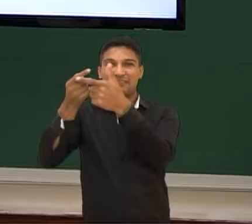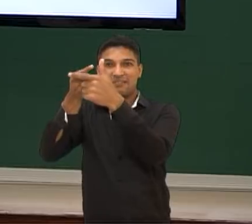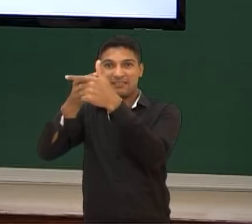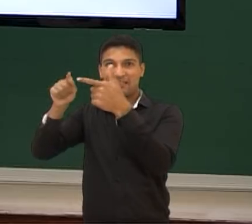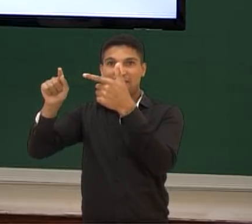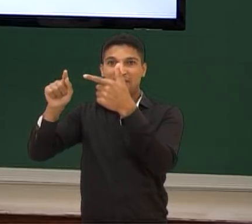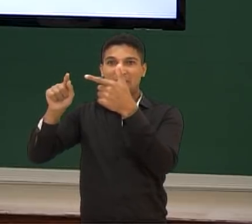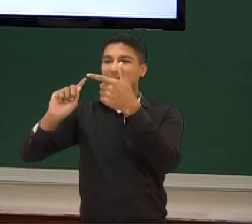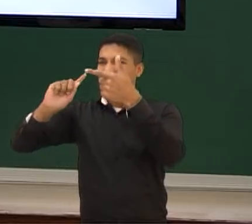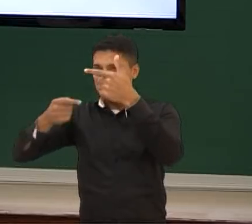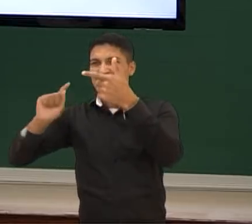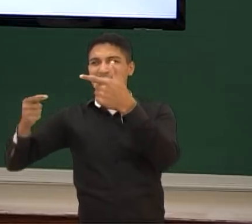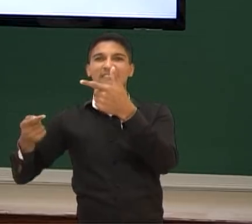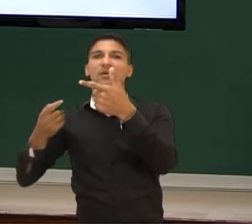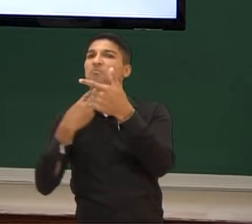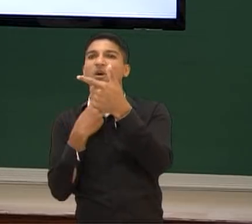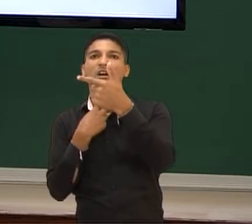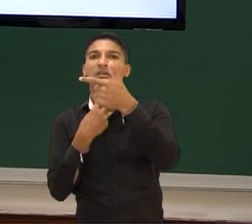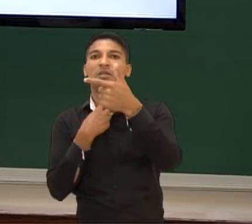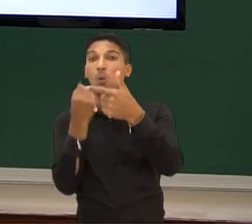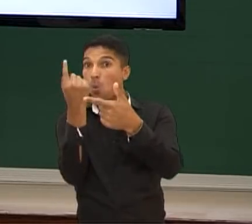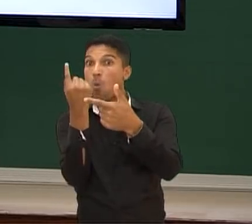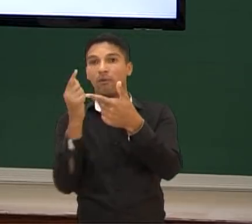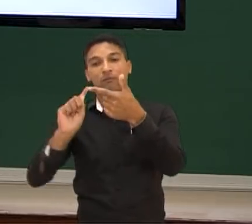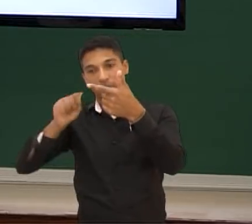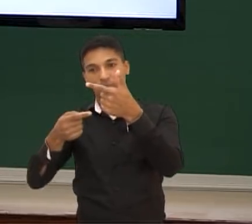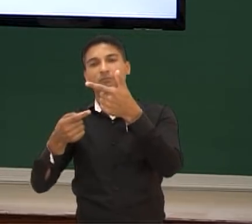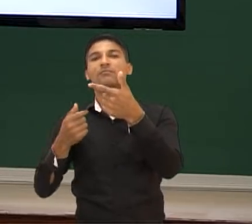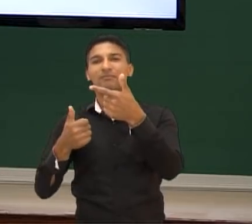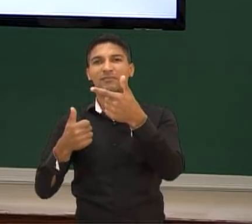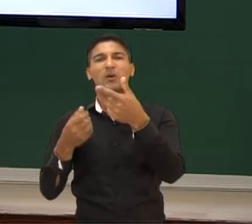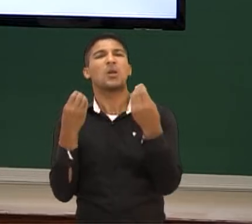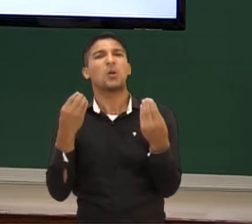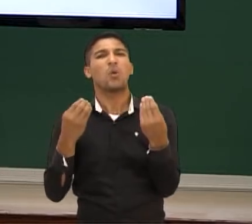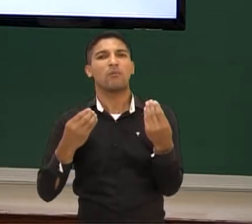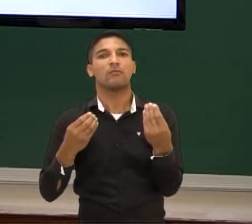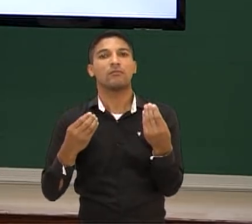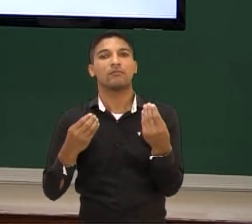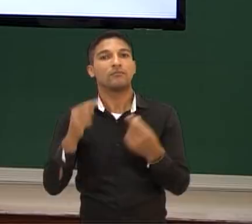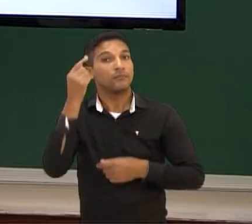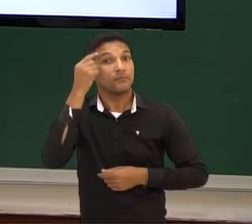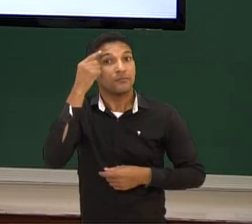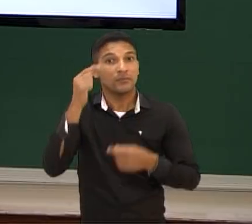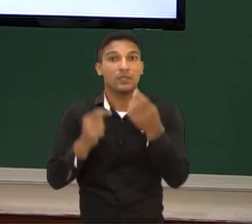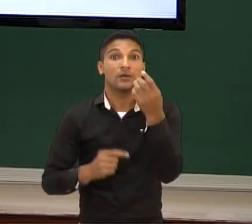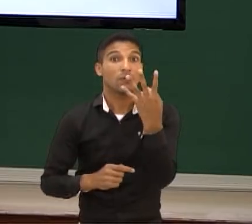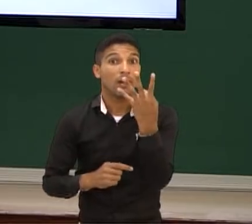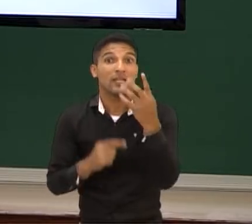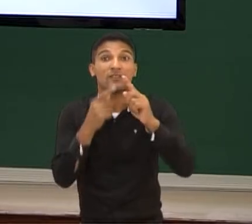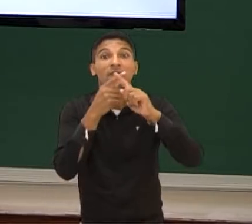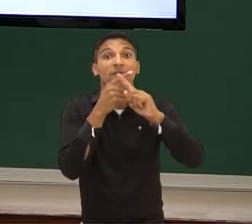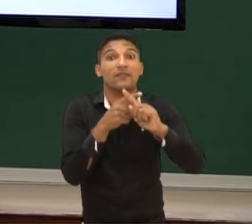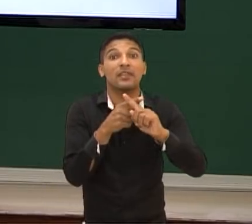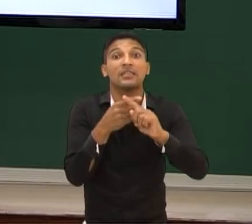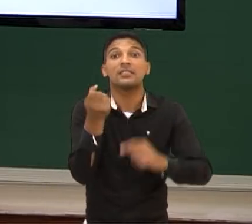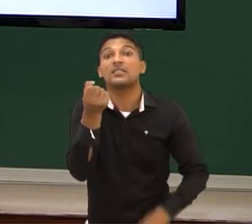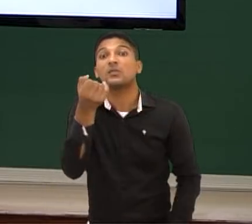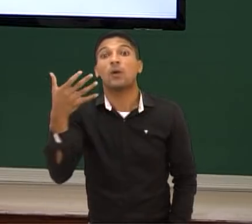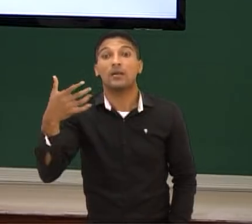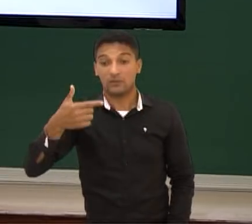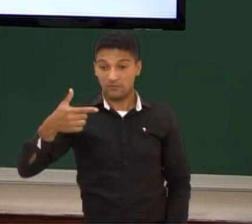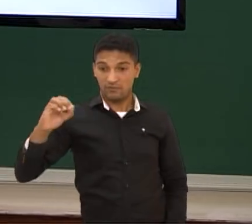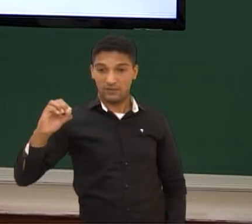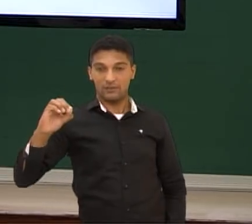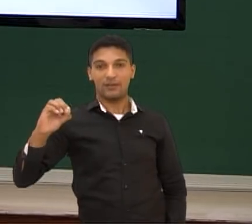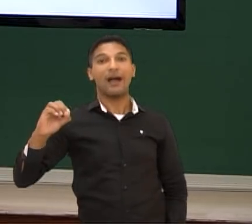vírgula, certo? Então, eu tenho 20. Agora, eu vou pensar 4 vezes quanto que vai dar o 20? 4 vezes 5, que vocês